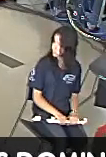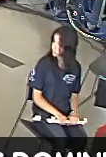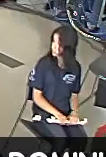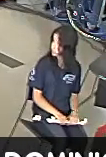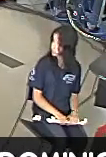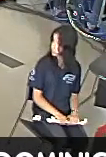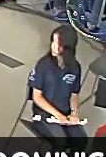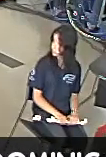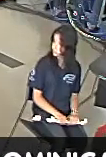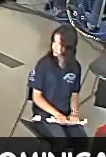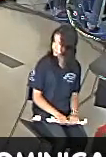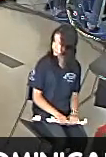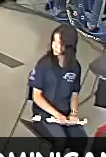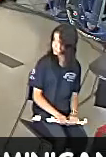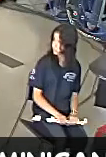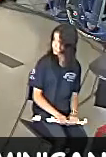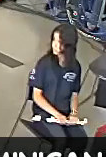Primeiramente, eu quero